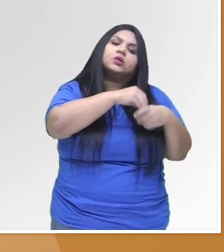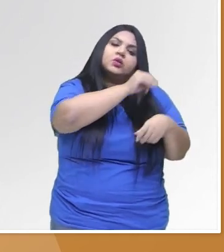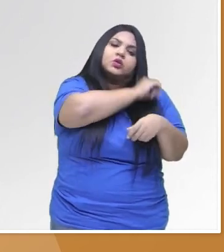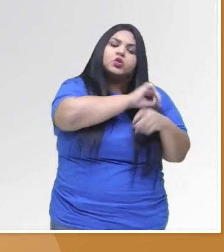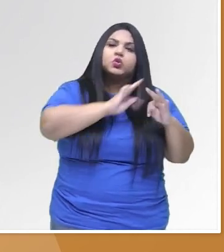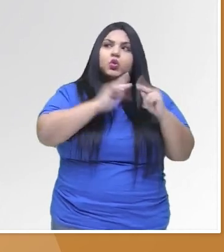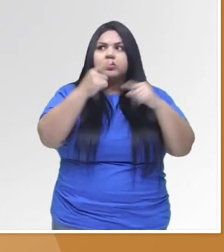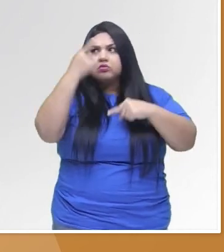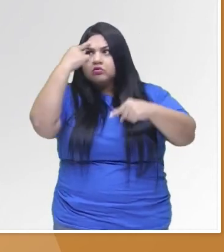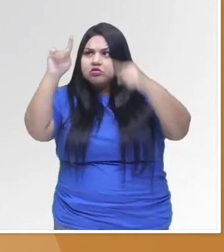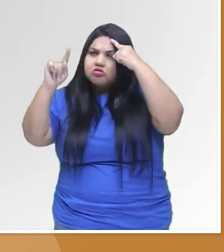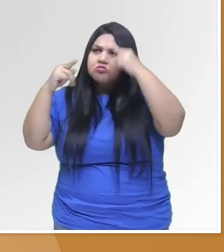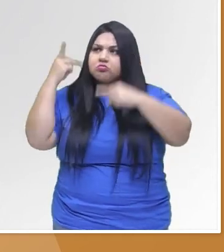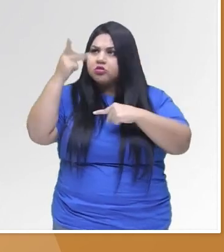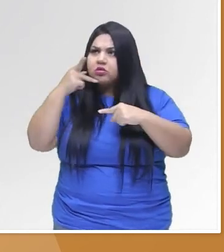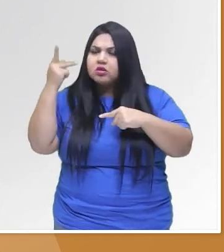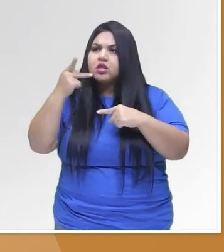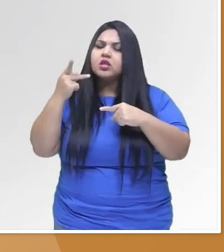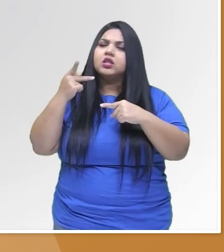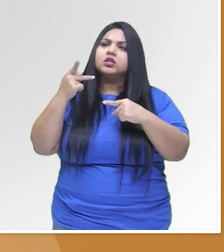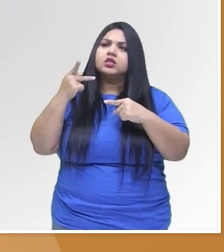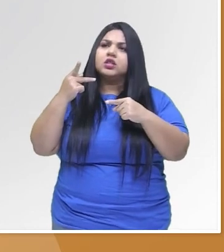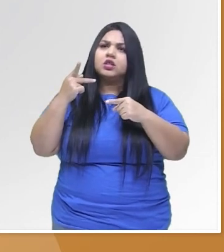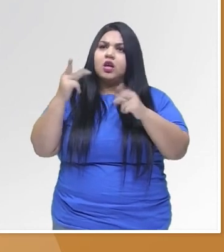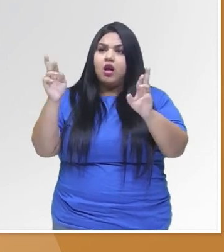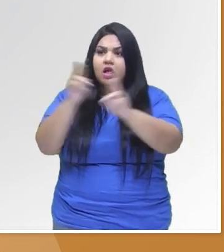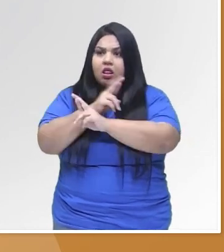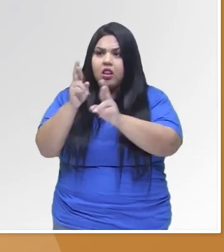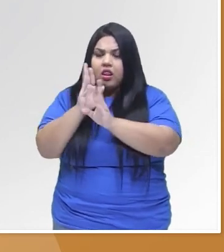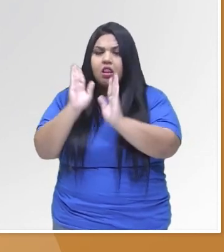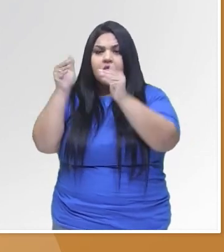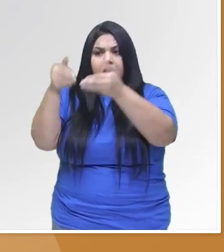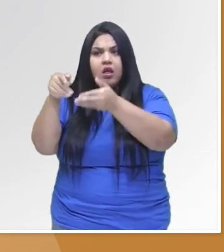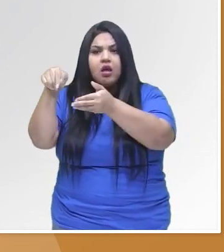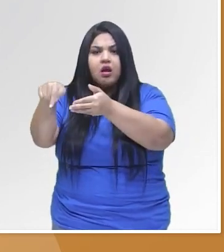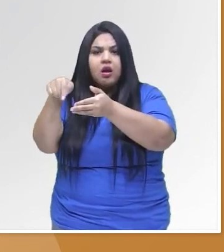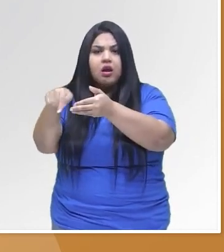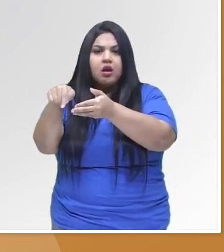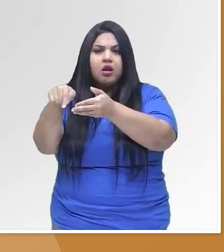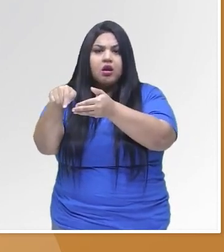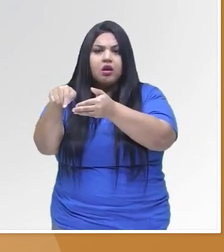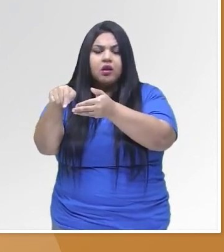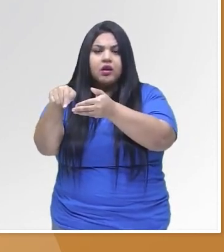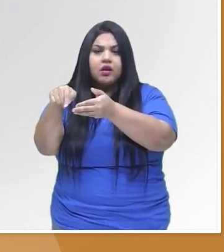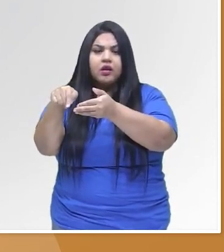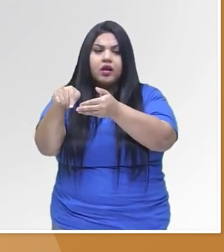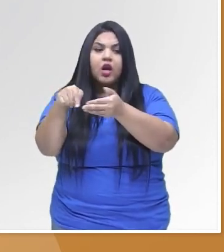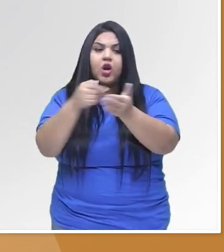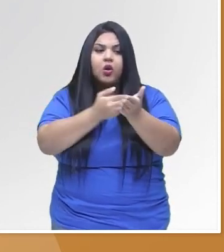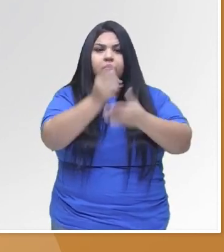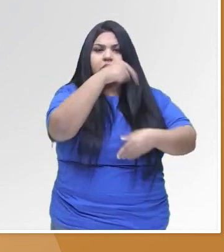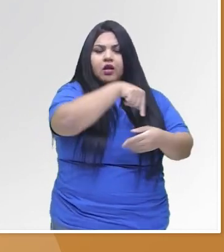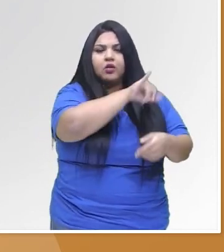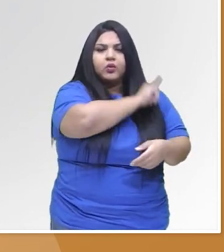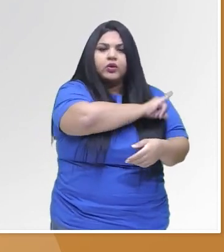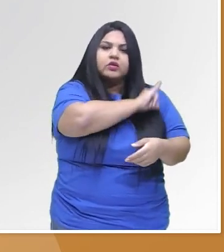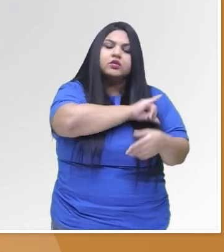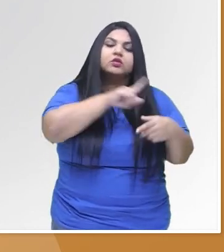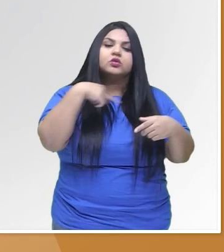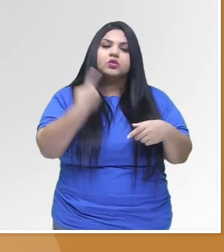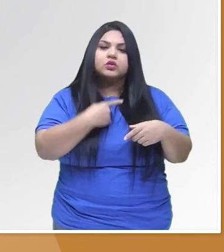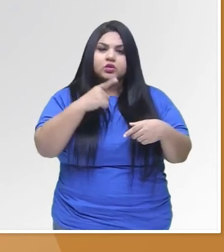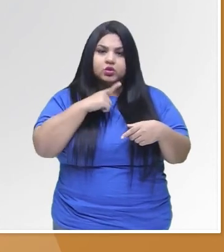econômicas, políticas, em relação à maior estatal de produção brasileira, saem de lá. Então nós temos